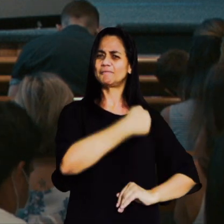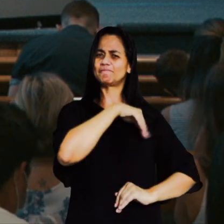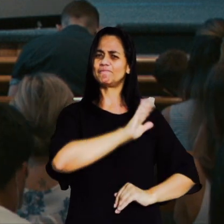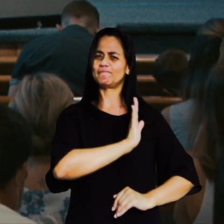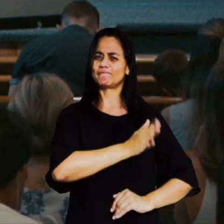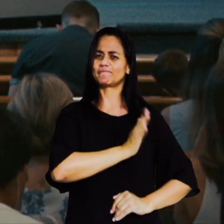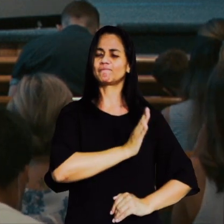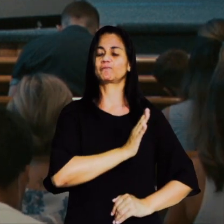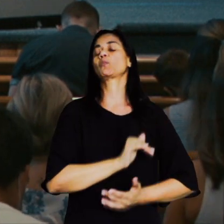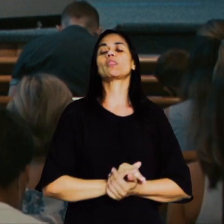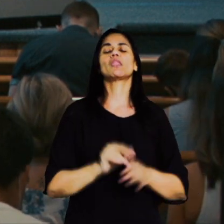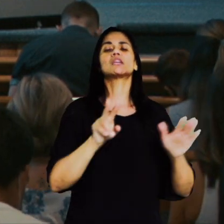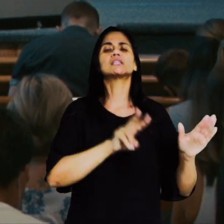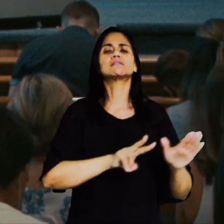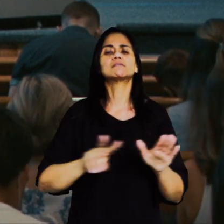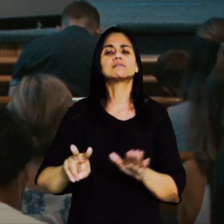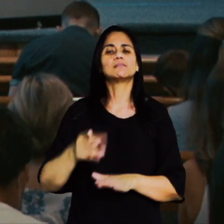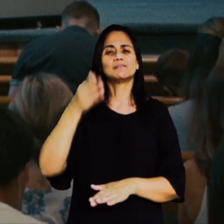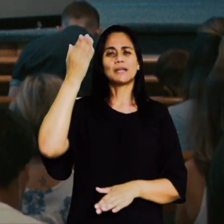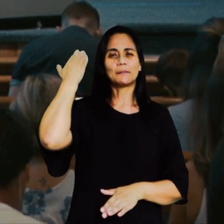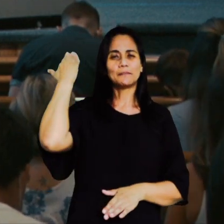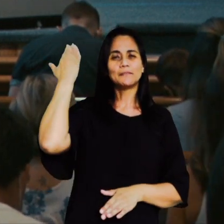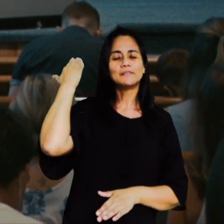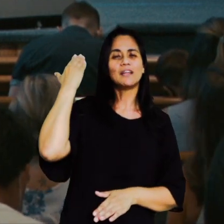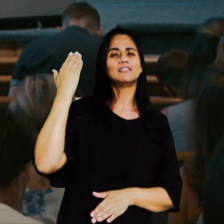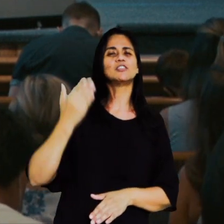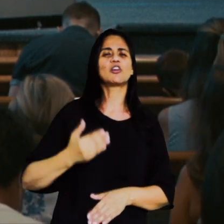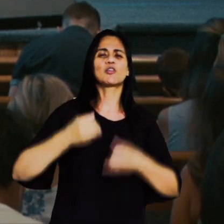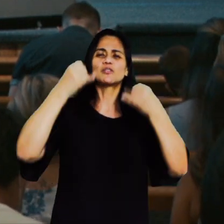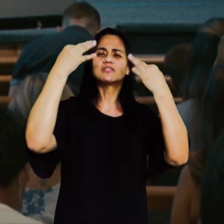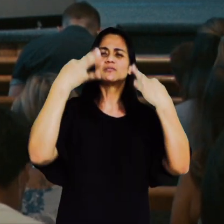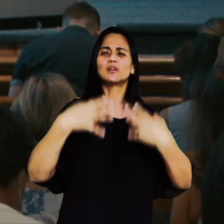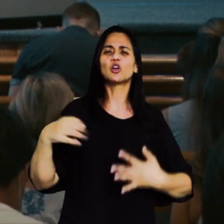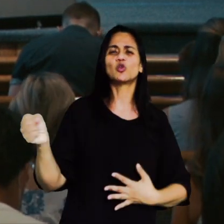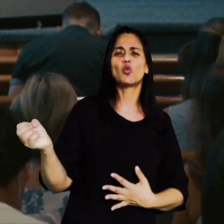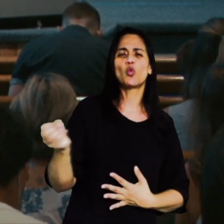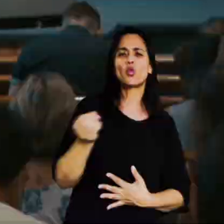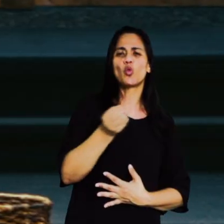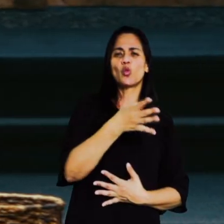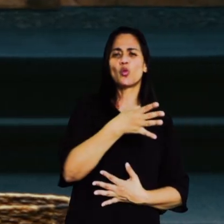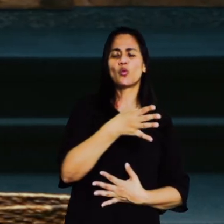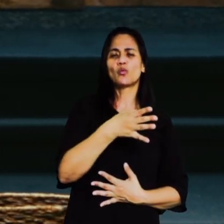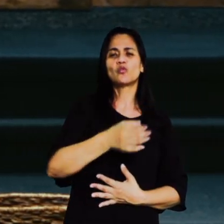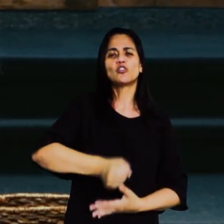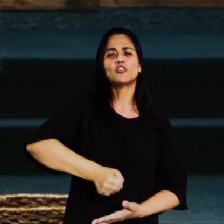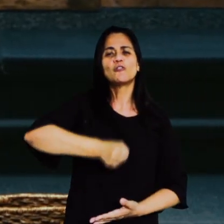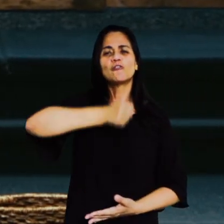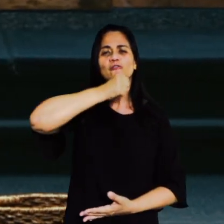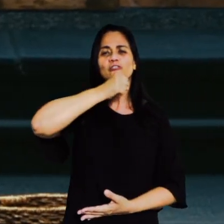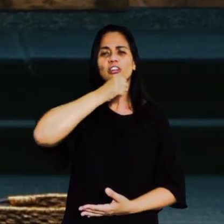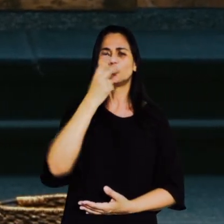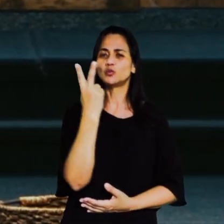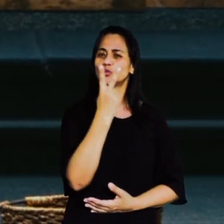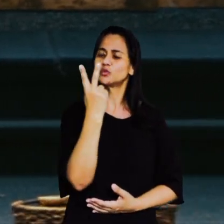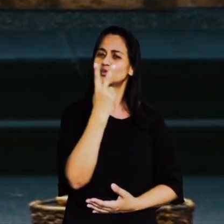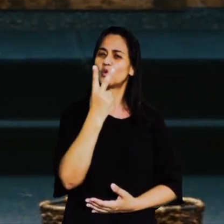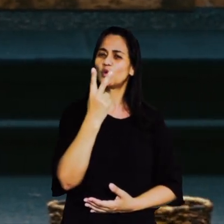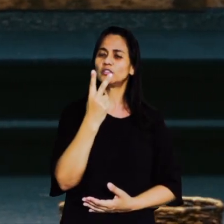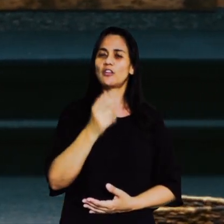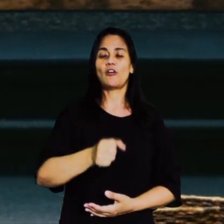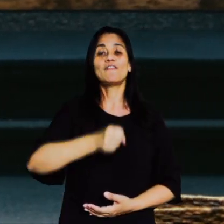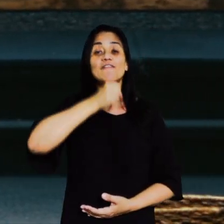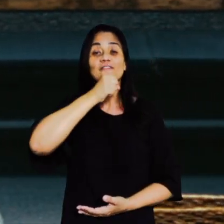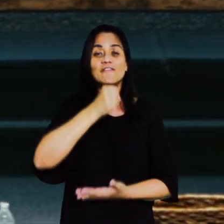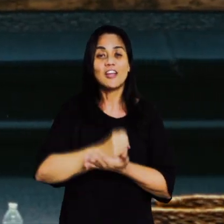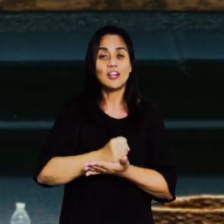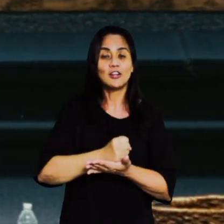passada nós falamos sobre o velho e o novo concerto. O velho concerto no Antigo